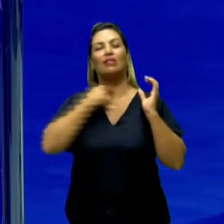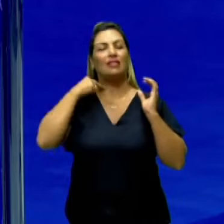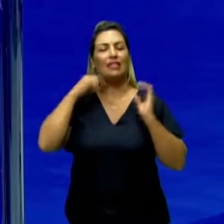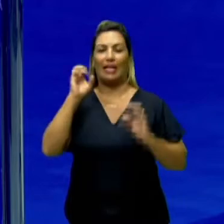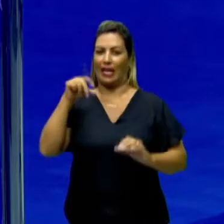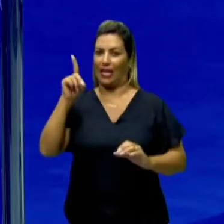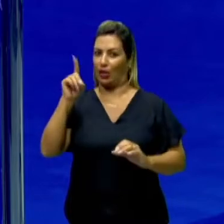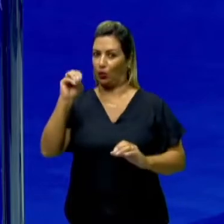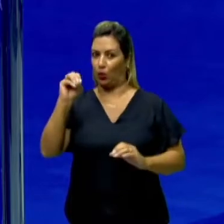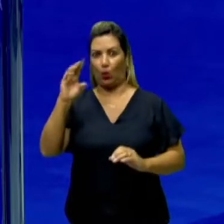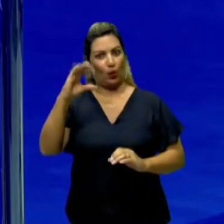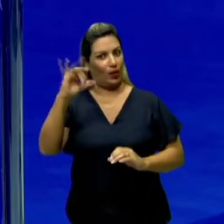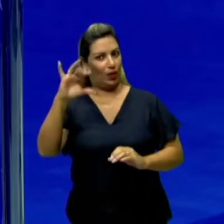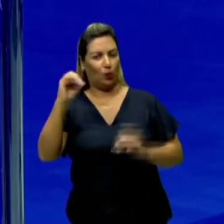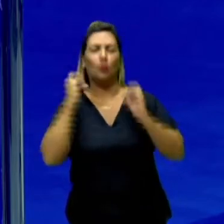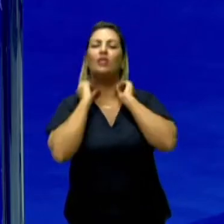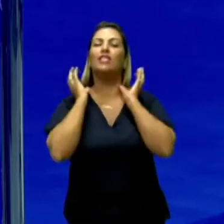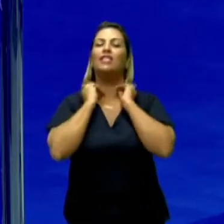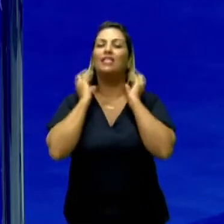para você, estudante